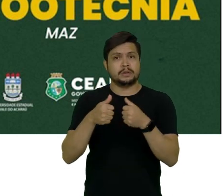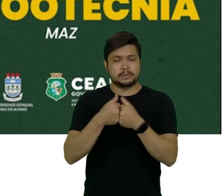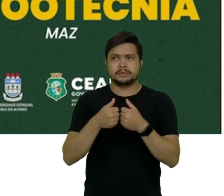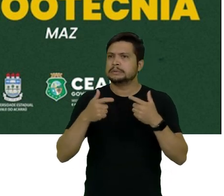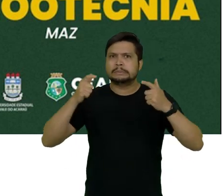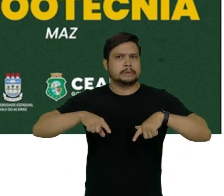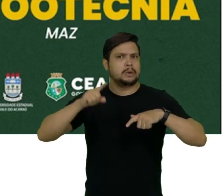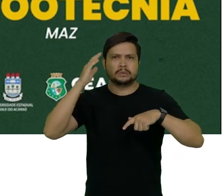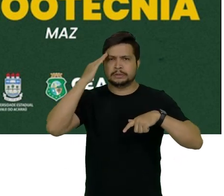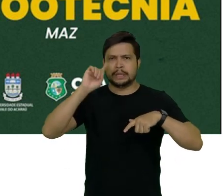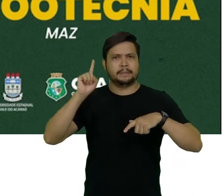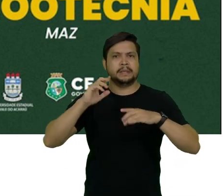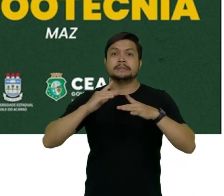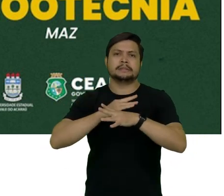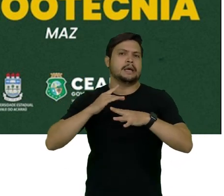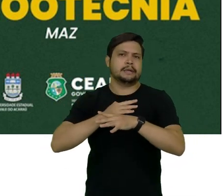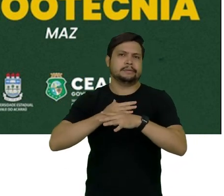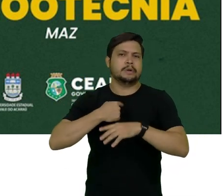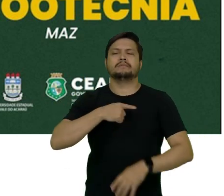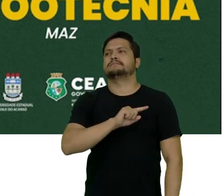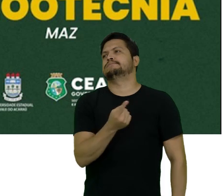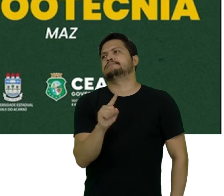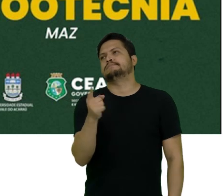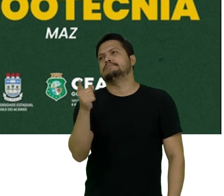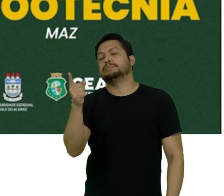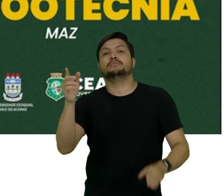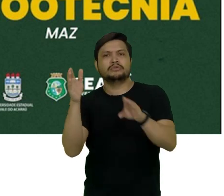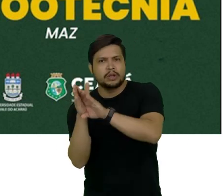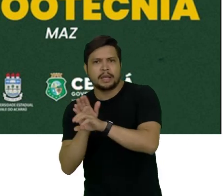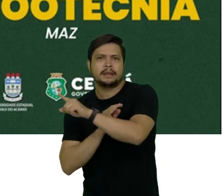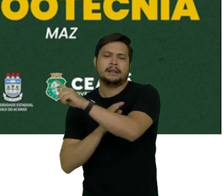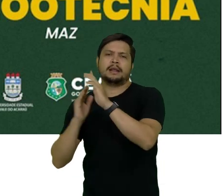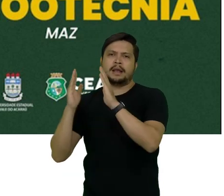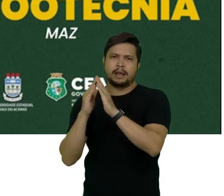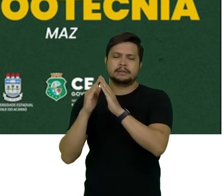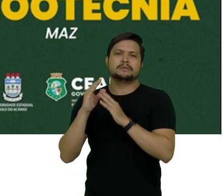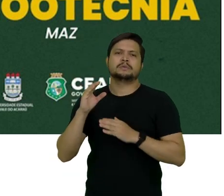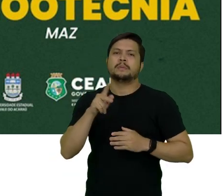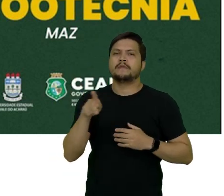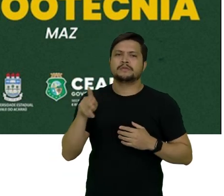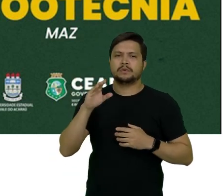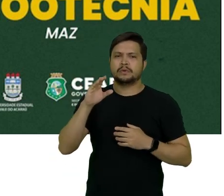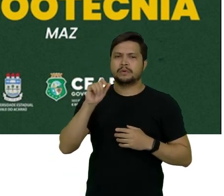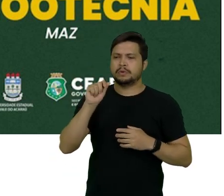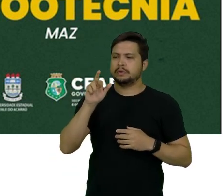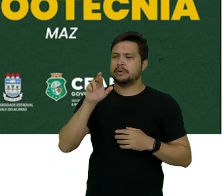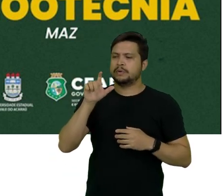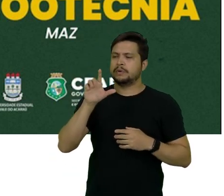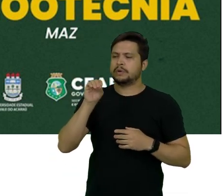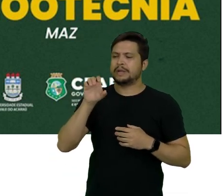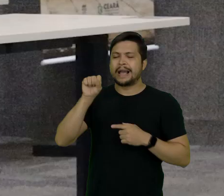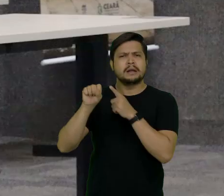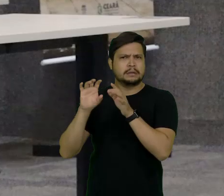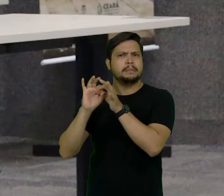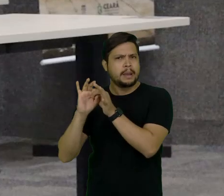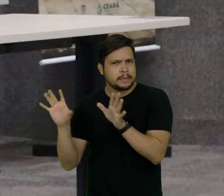era Viçosa. Fui parar na casa do professor Carlos, que é irmão da professora Cláudia,